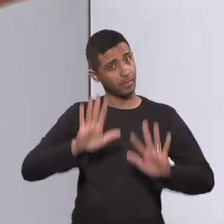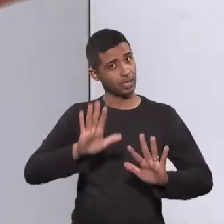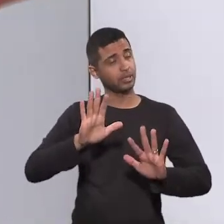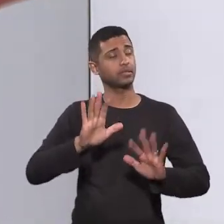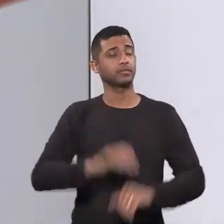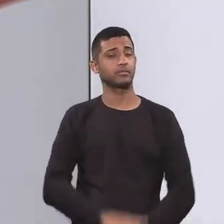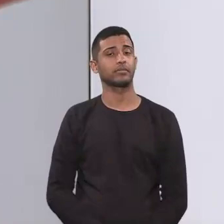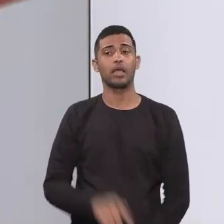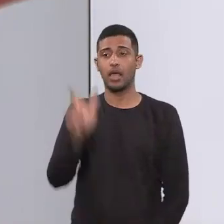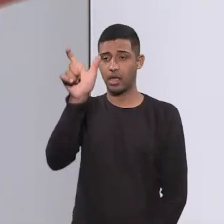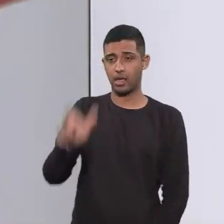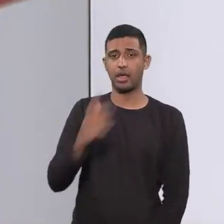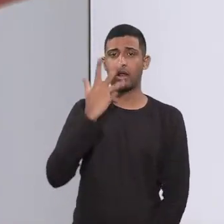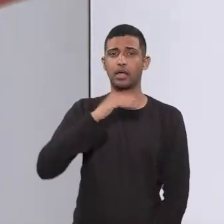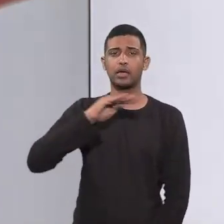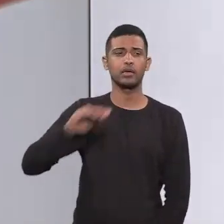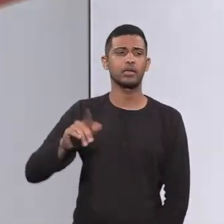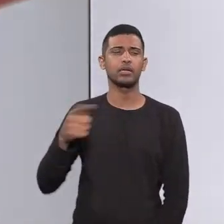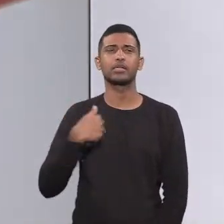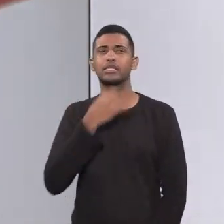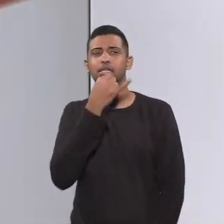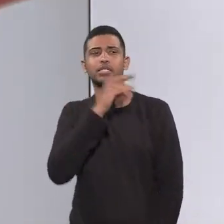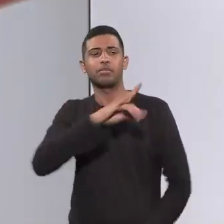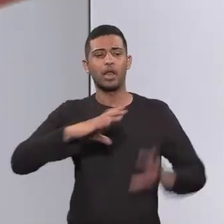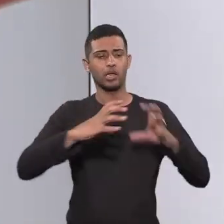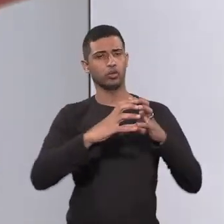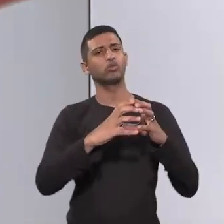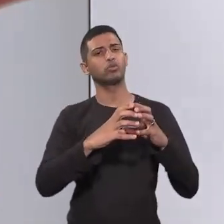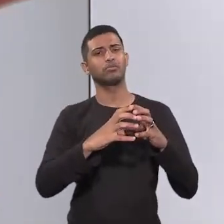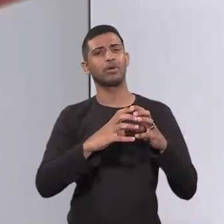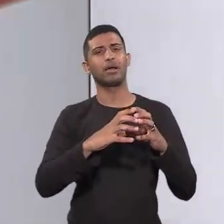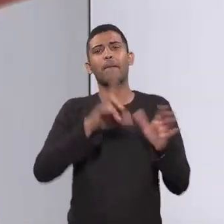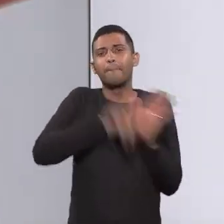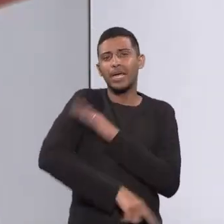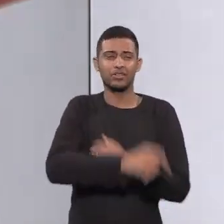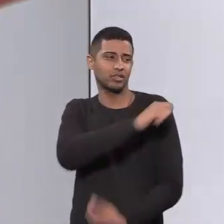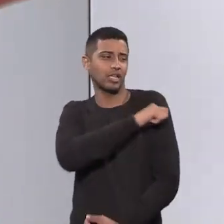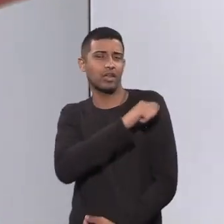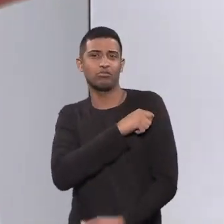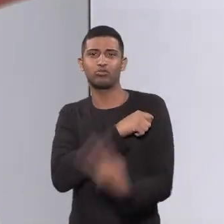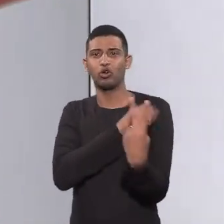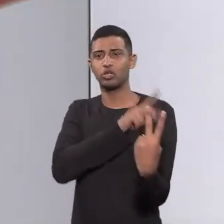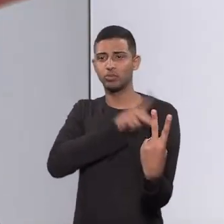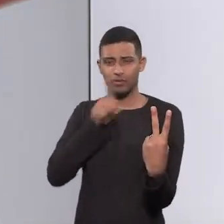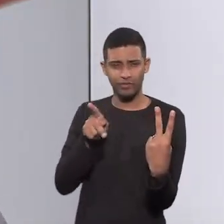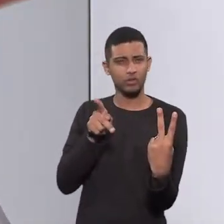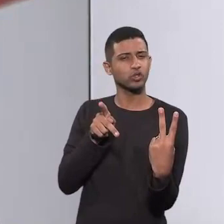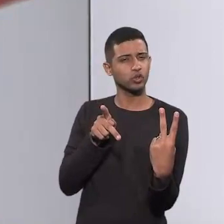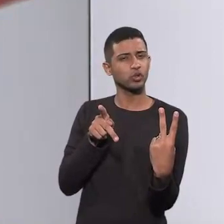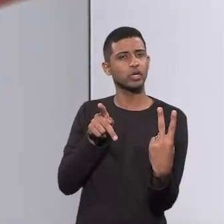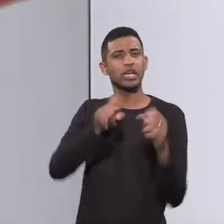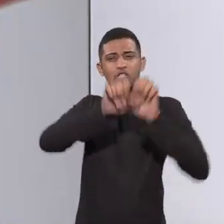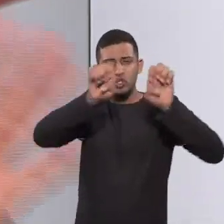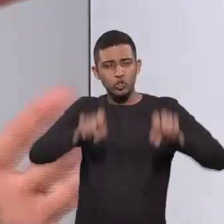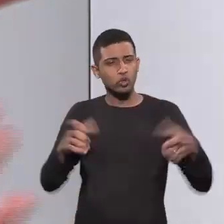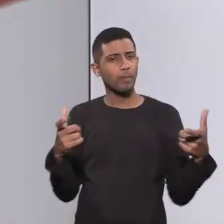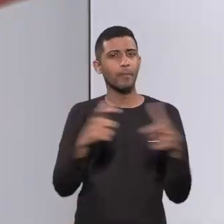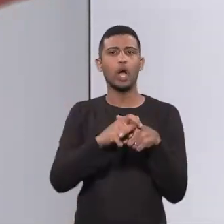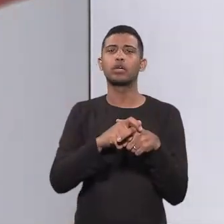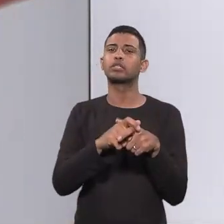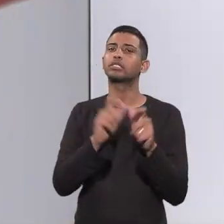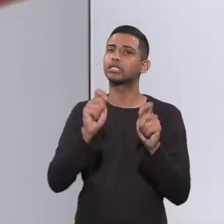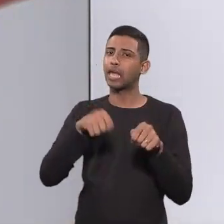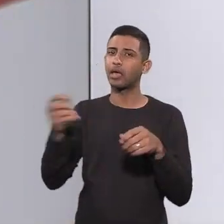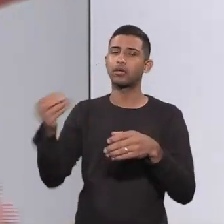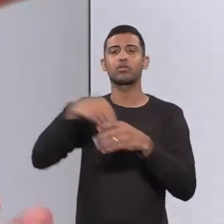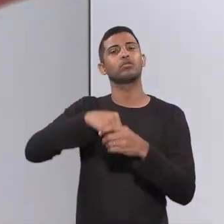Certamente, essa criança, numa turma com menos alunos, com 2 professores, com uma estrutura menor, a inclusão